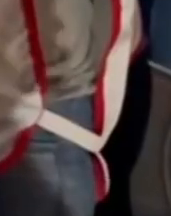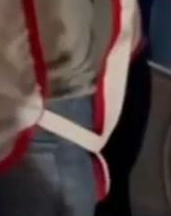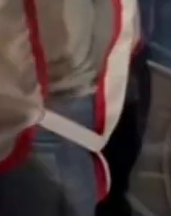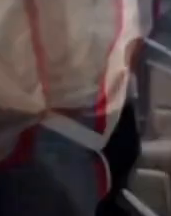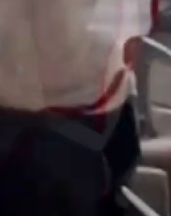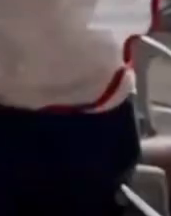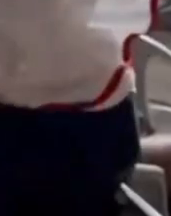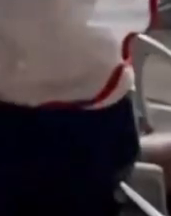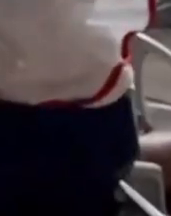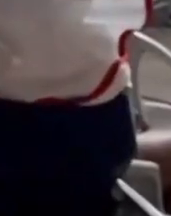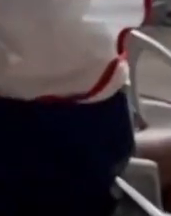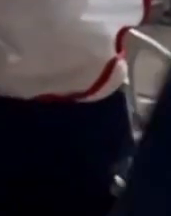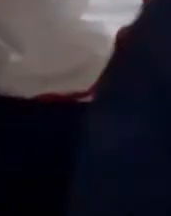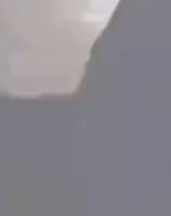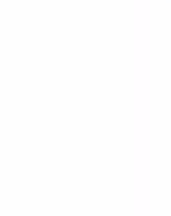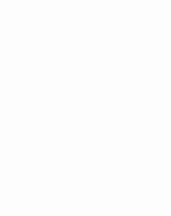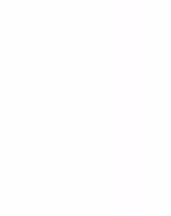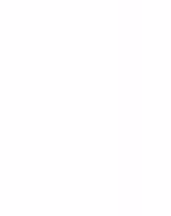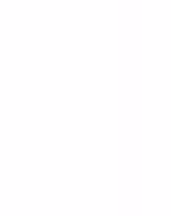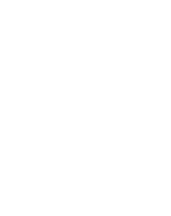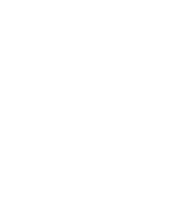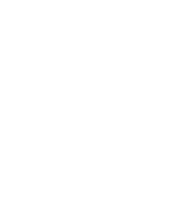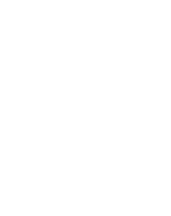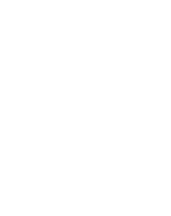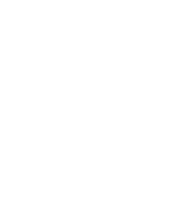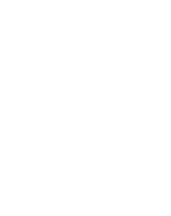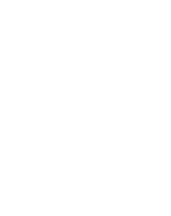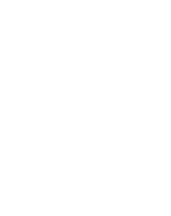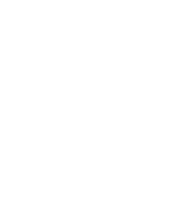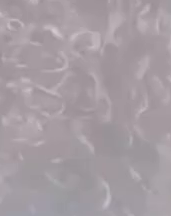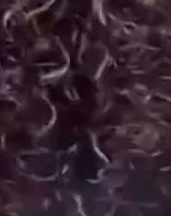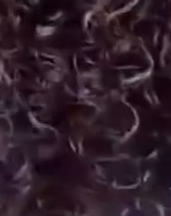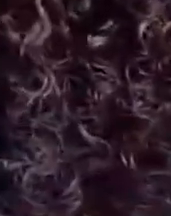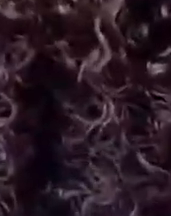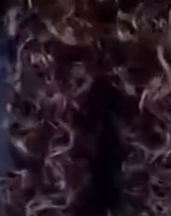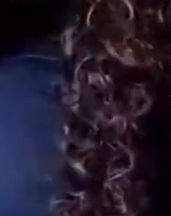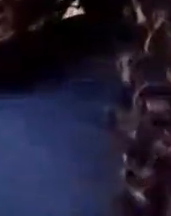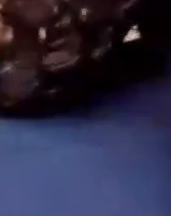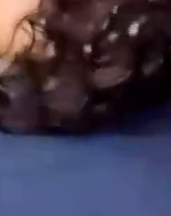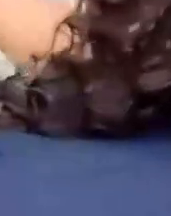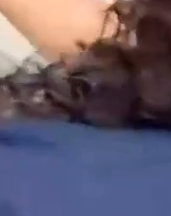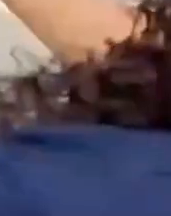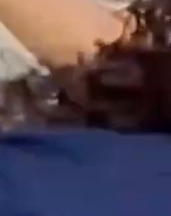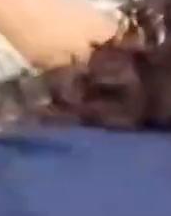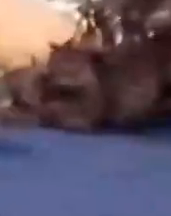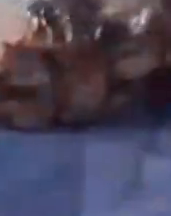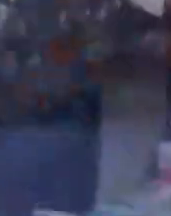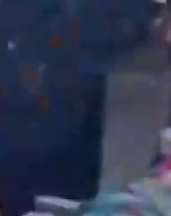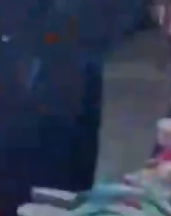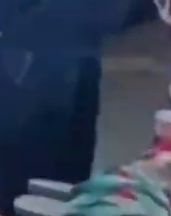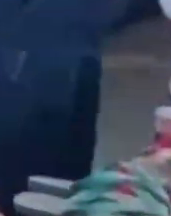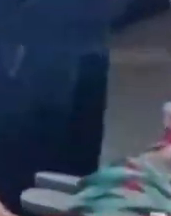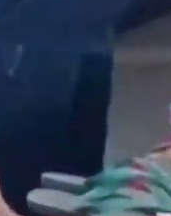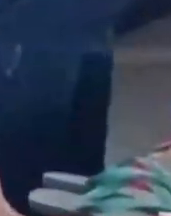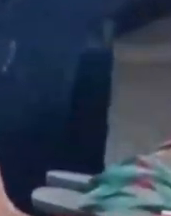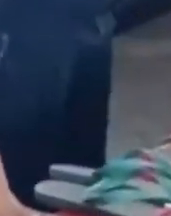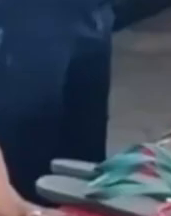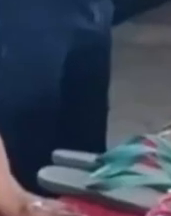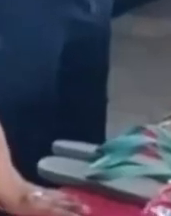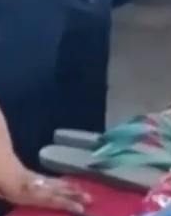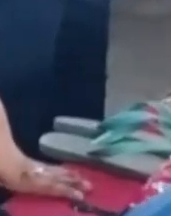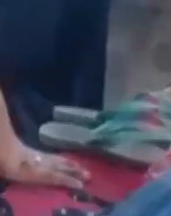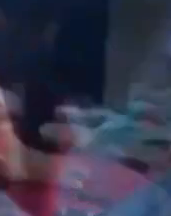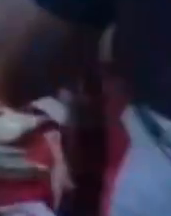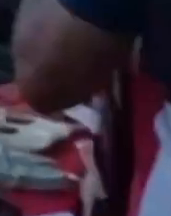espiritual e social. EVG Digital. responsável por registrar e divulgar o trabalho